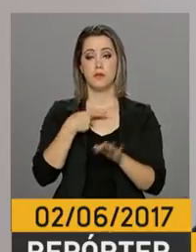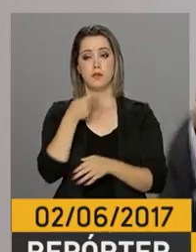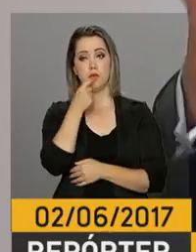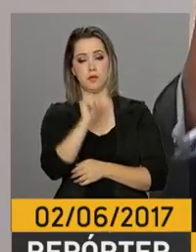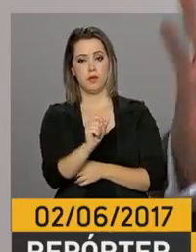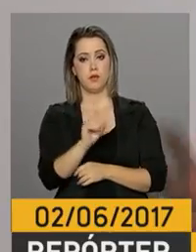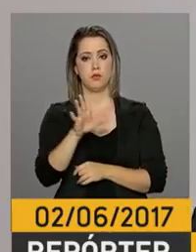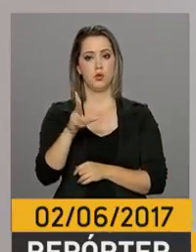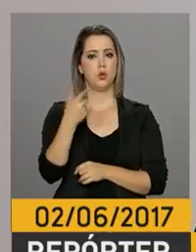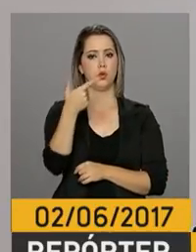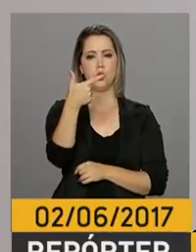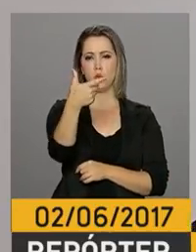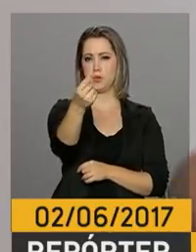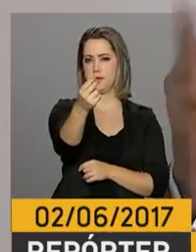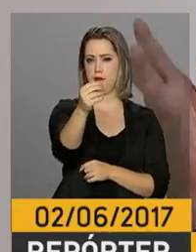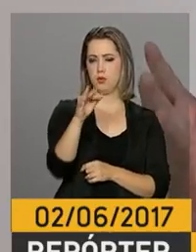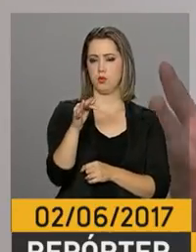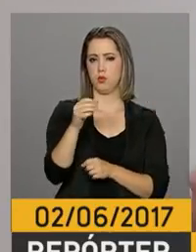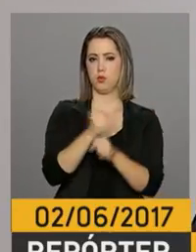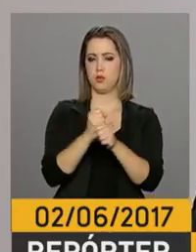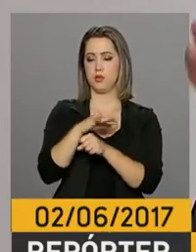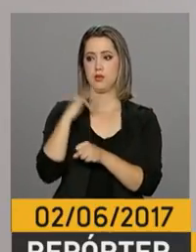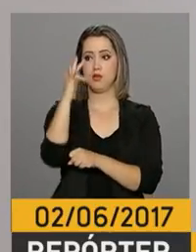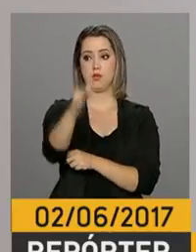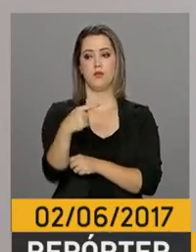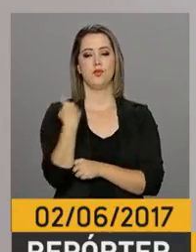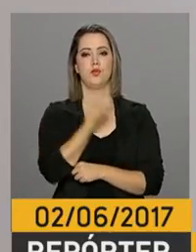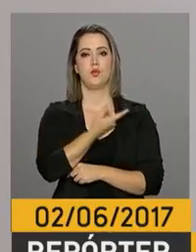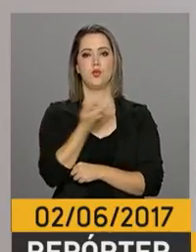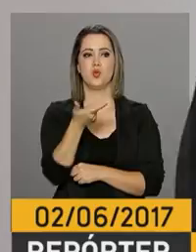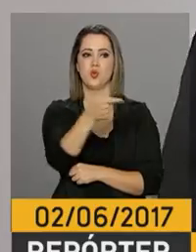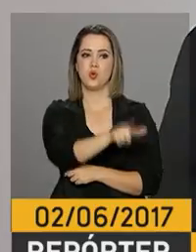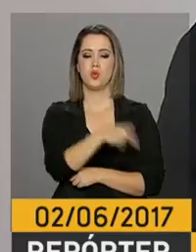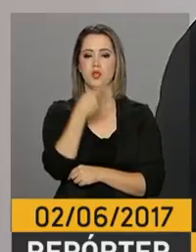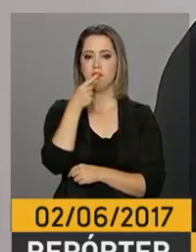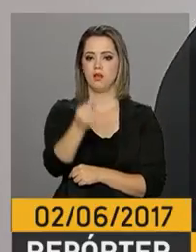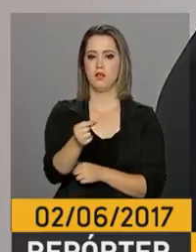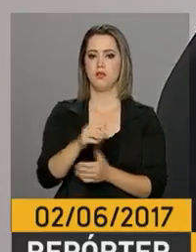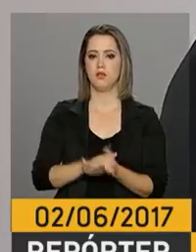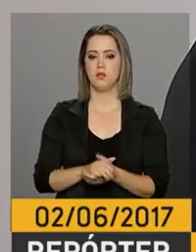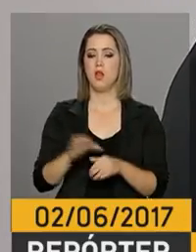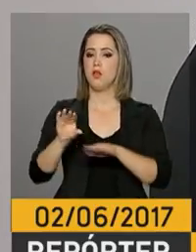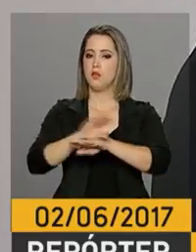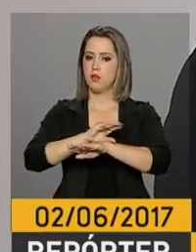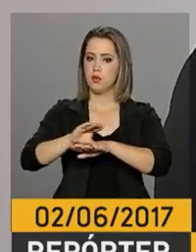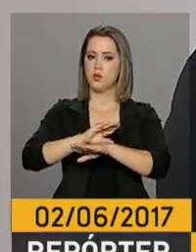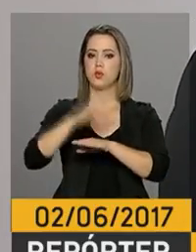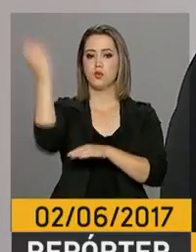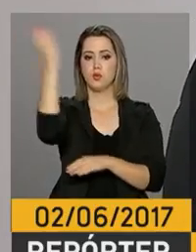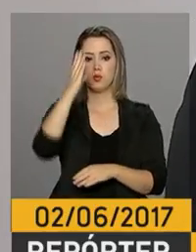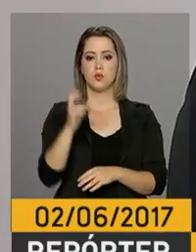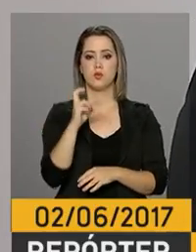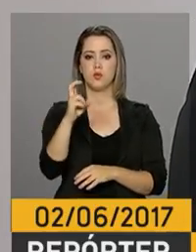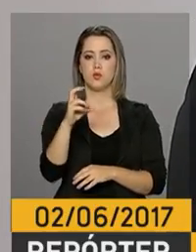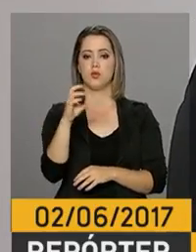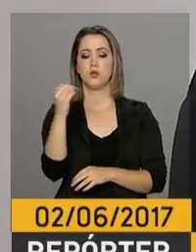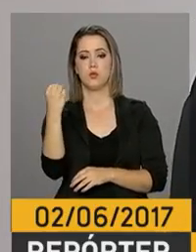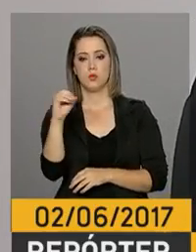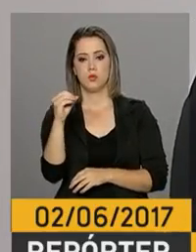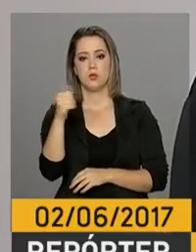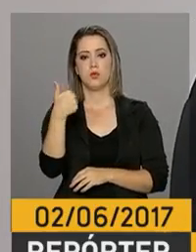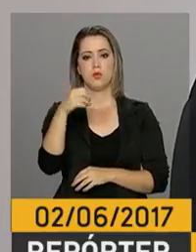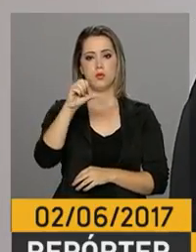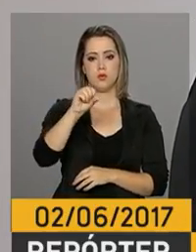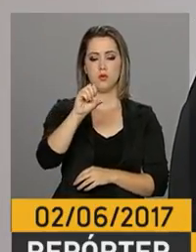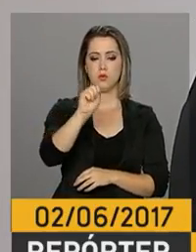quem sabe daqui a 200 anos não seremos nós mas outros virão a constituição brasileira e 5 de outubro de